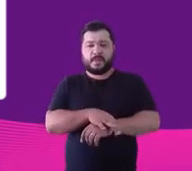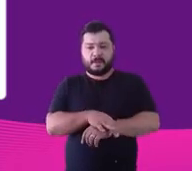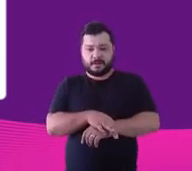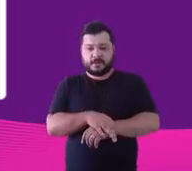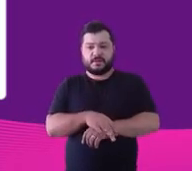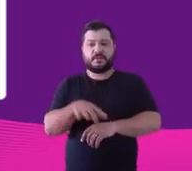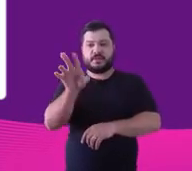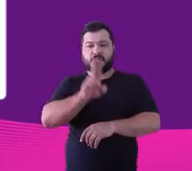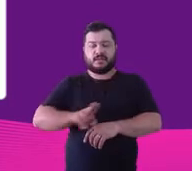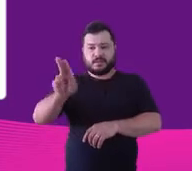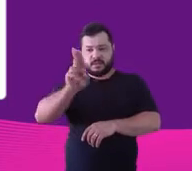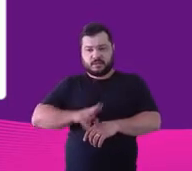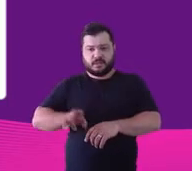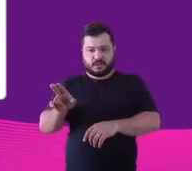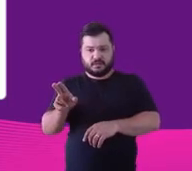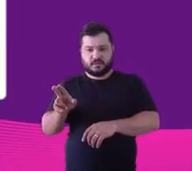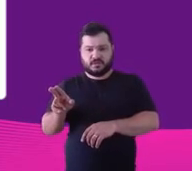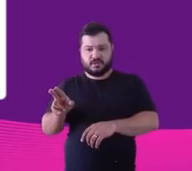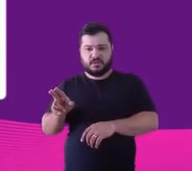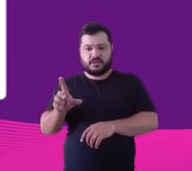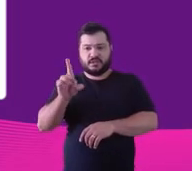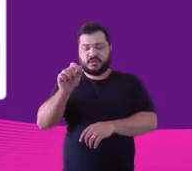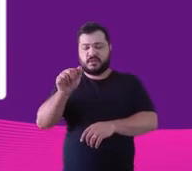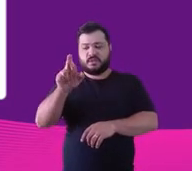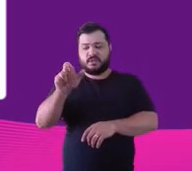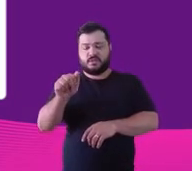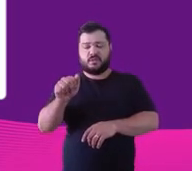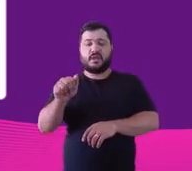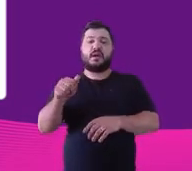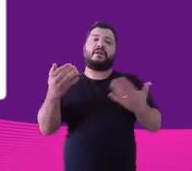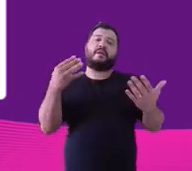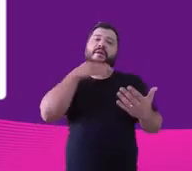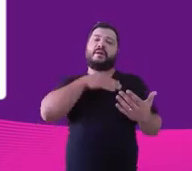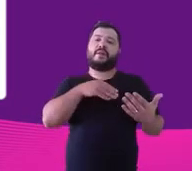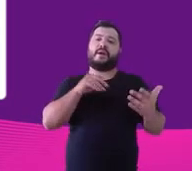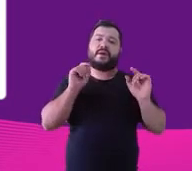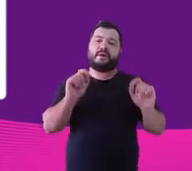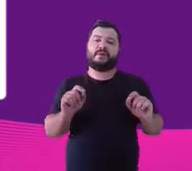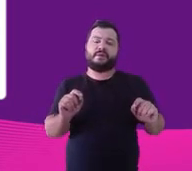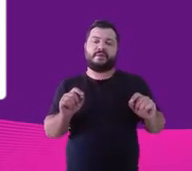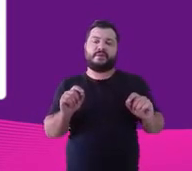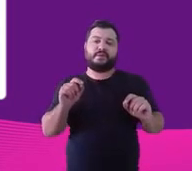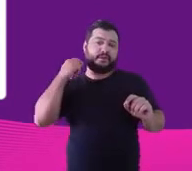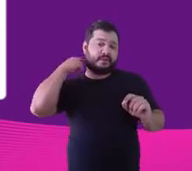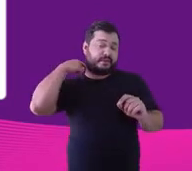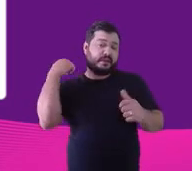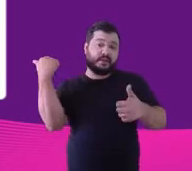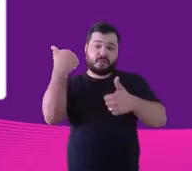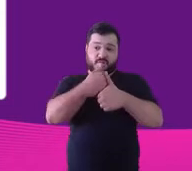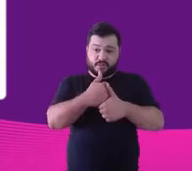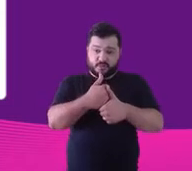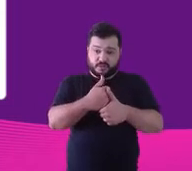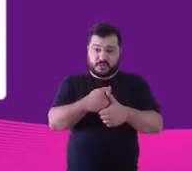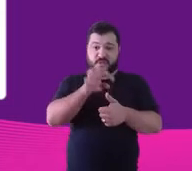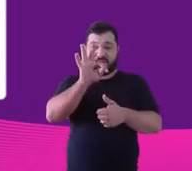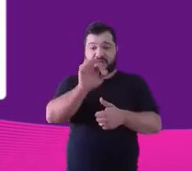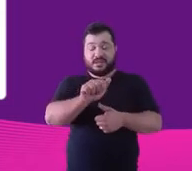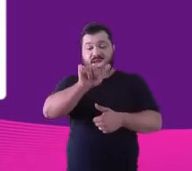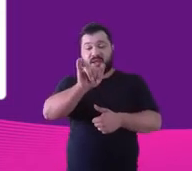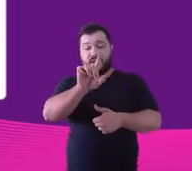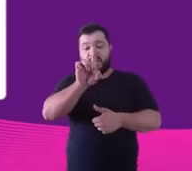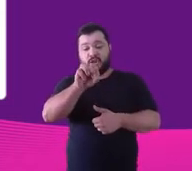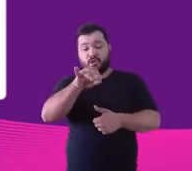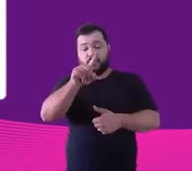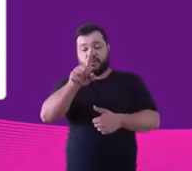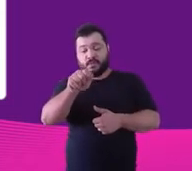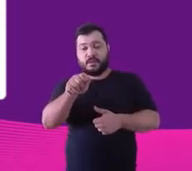da utilização é do é claro que ia a a substituição da talidomida